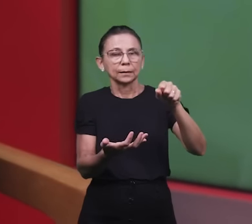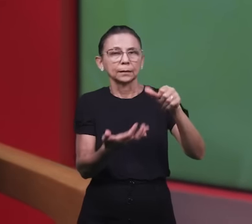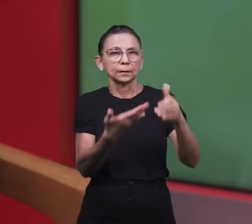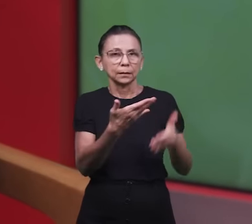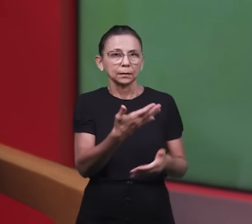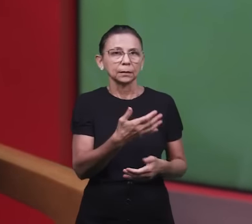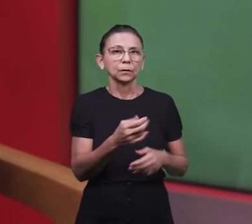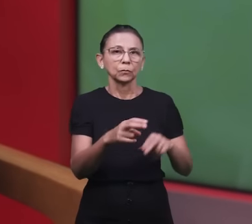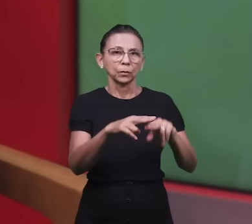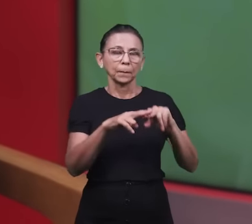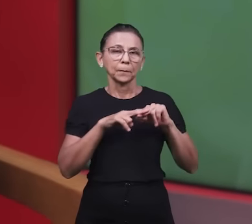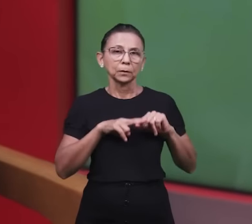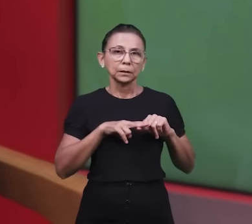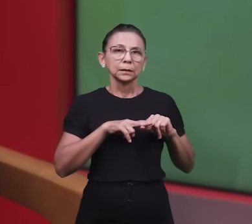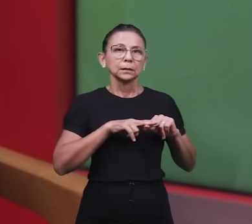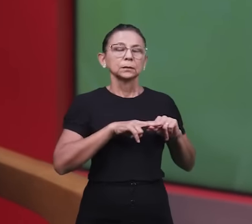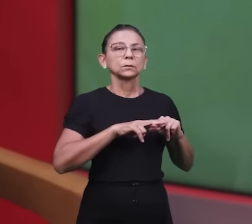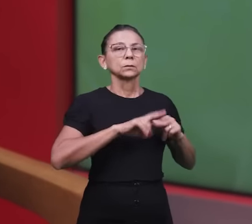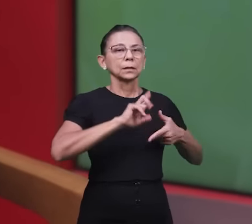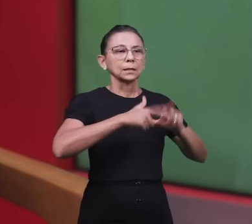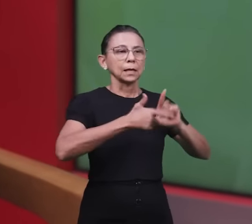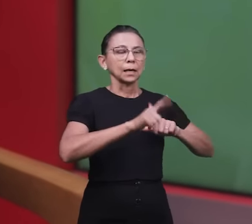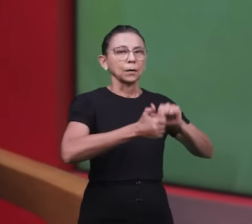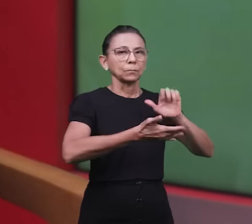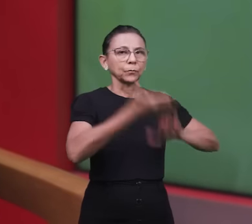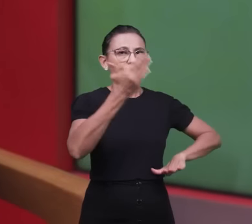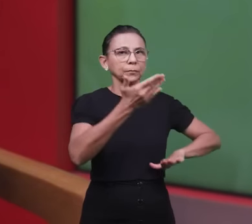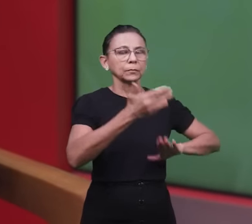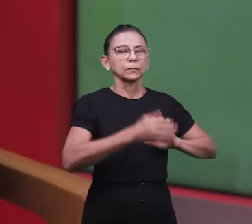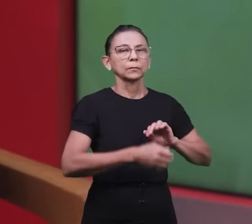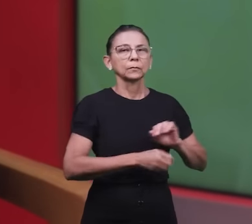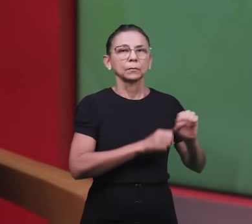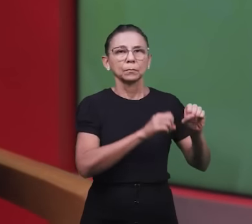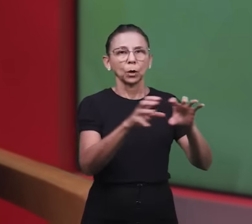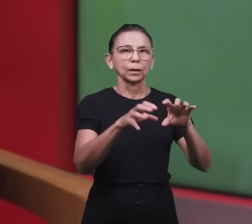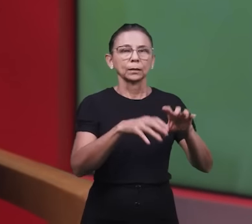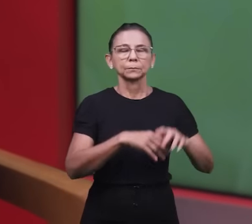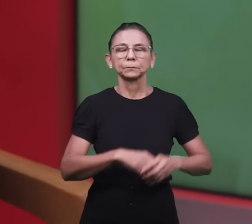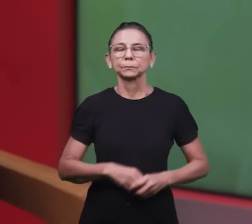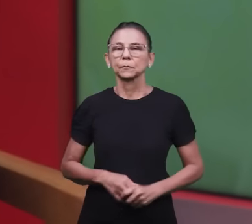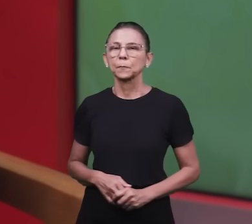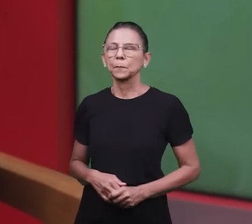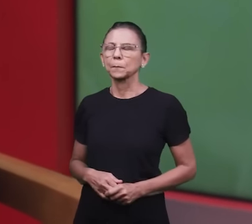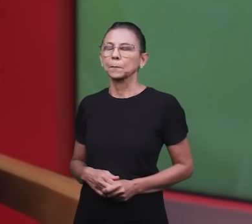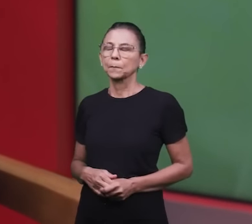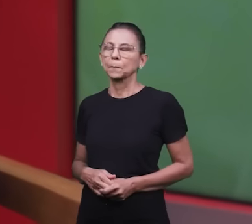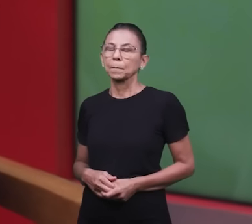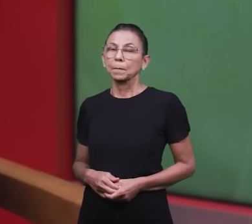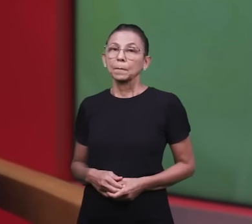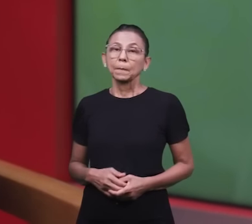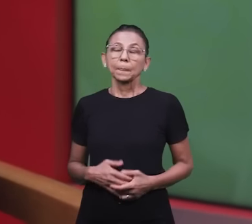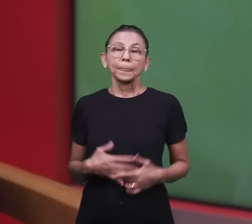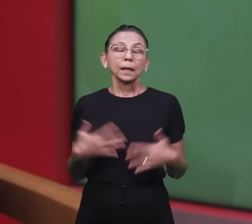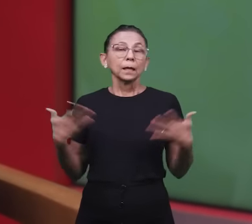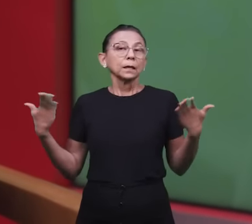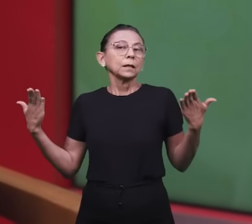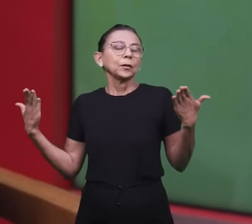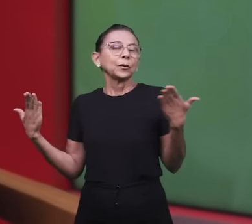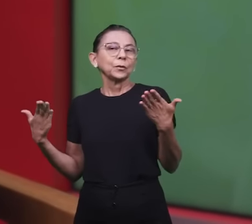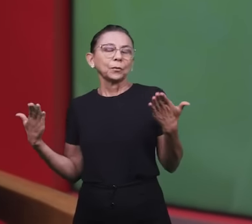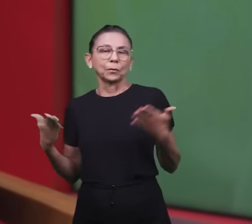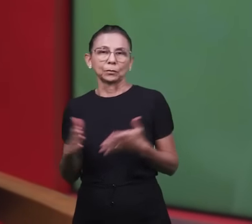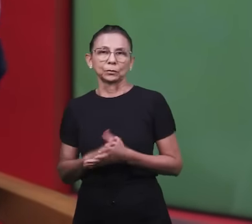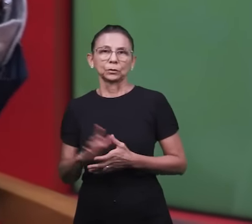algo importantíssimo porque porque todos nós estamos diante